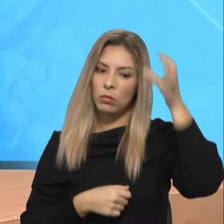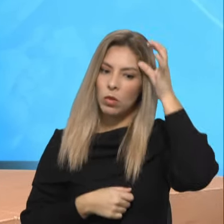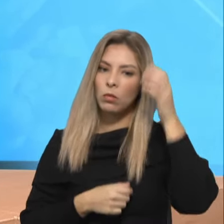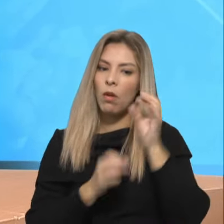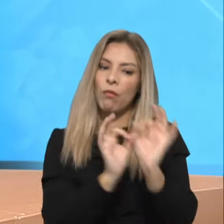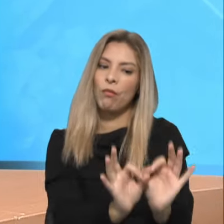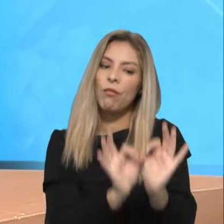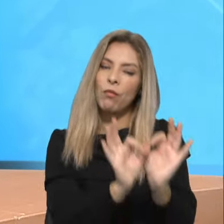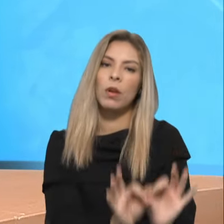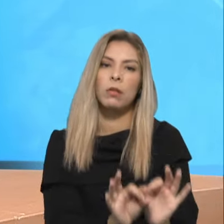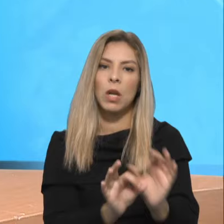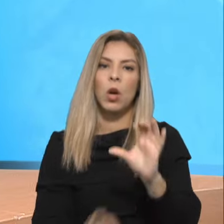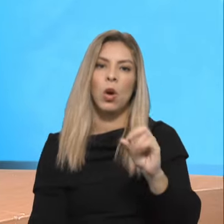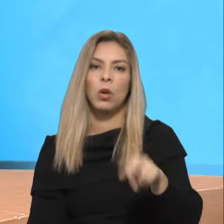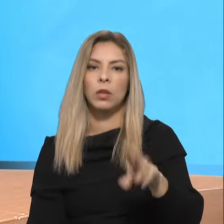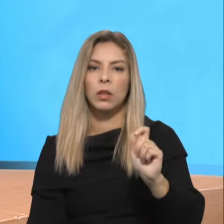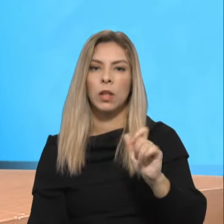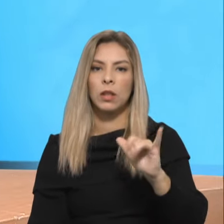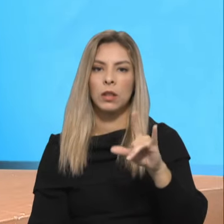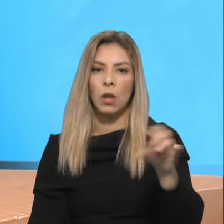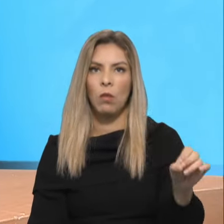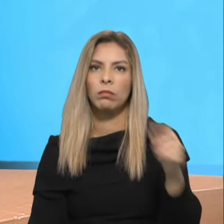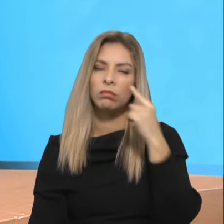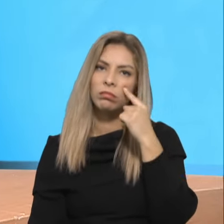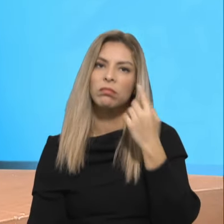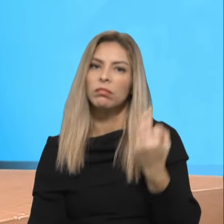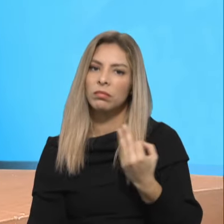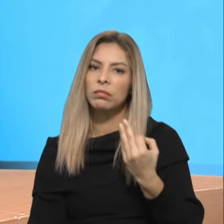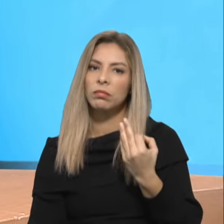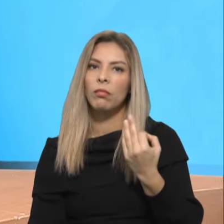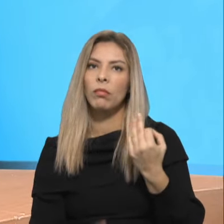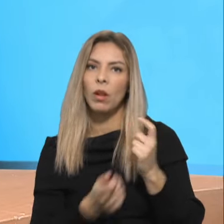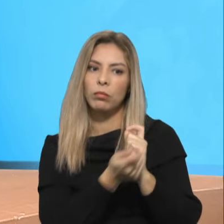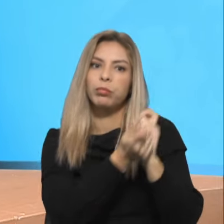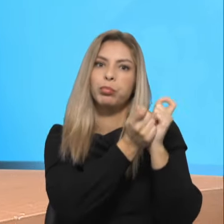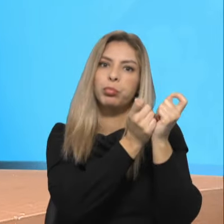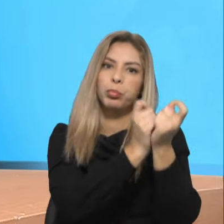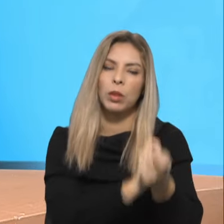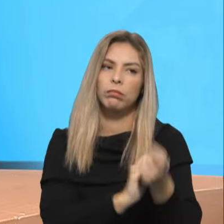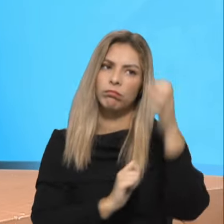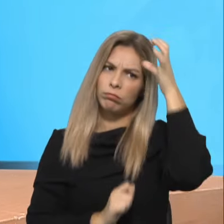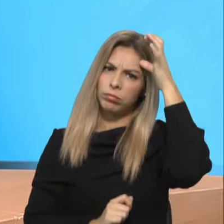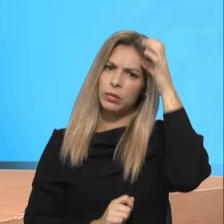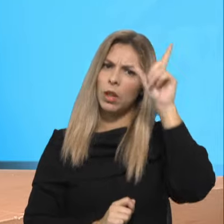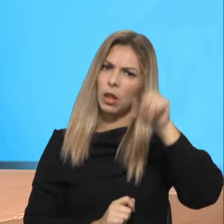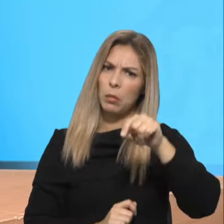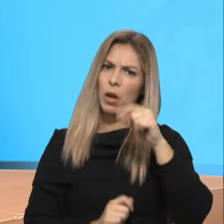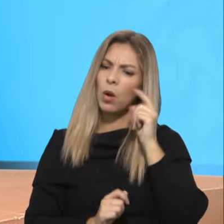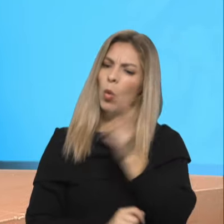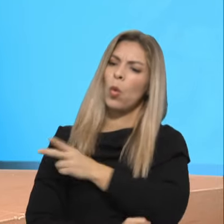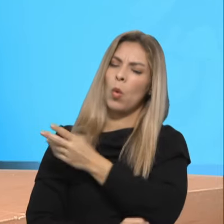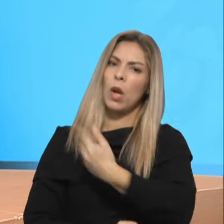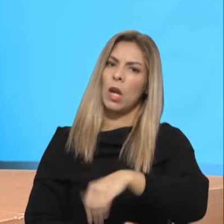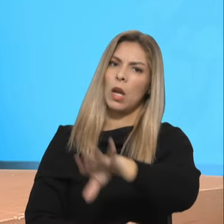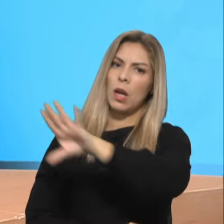Imaculada Conceição. Então veja como estas raízes da Portugalidade, da própria intelectualidade portuguesa de Coimbra, já estão